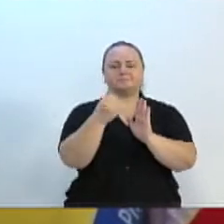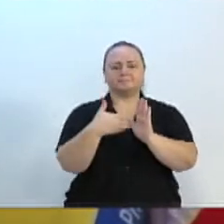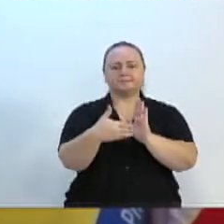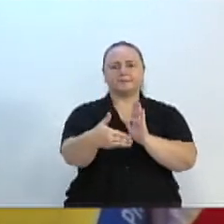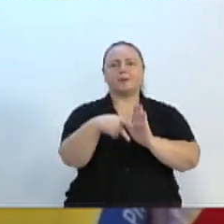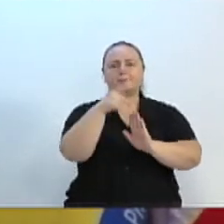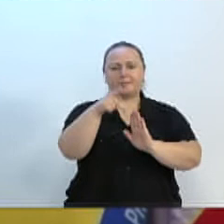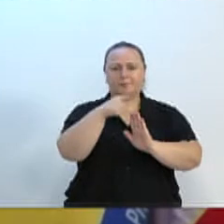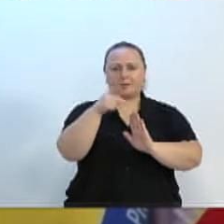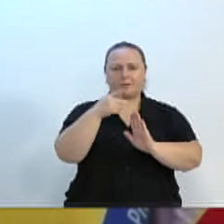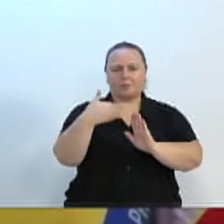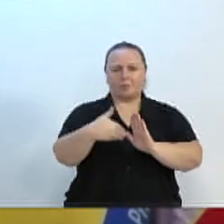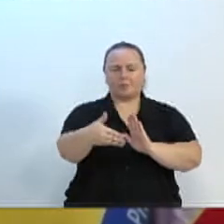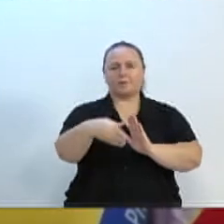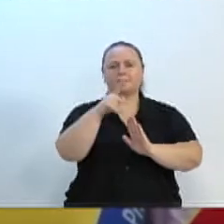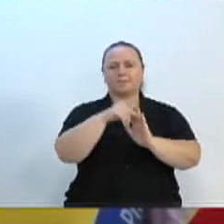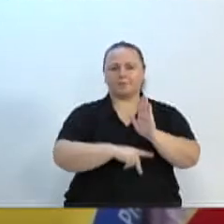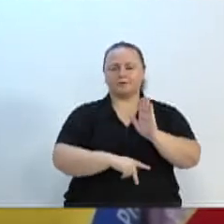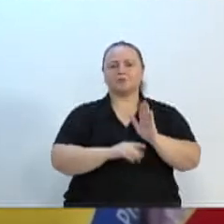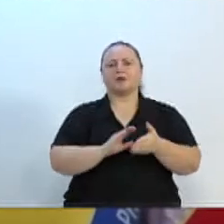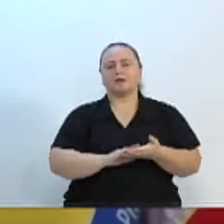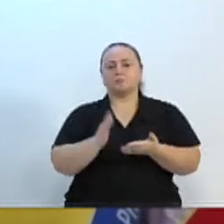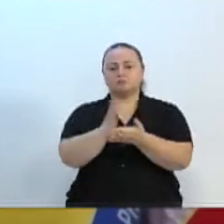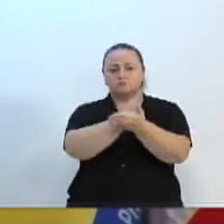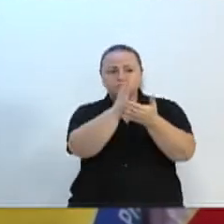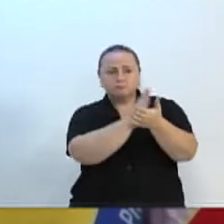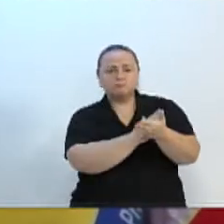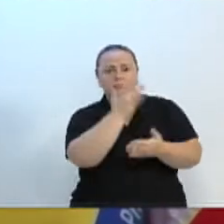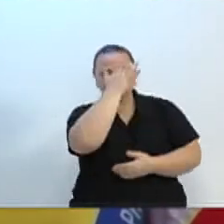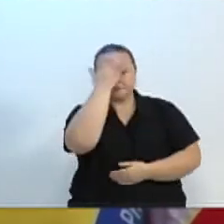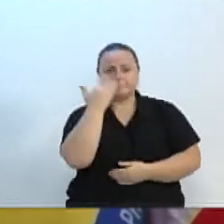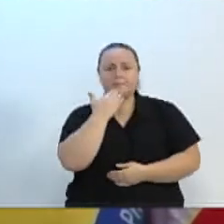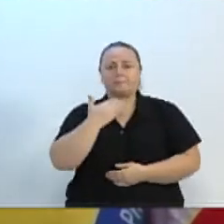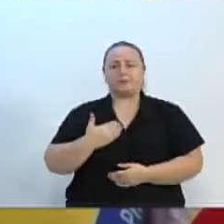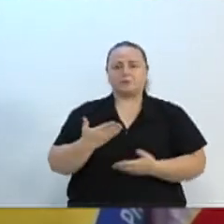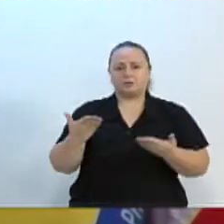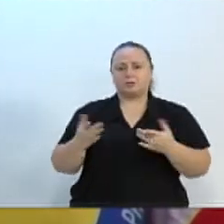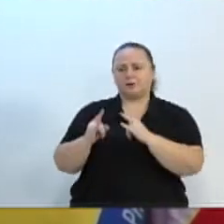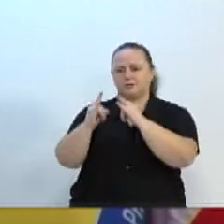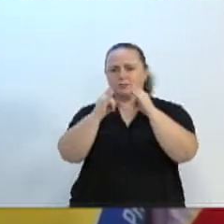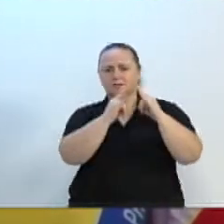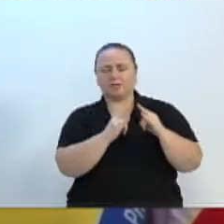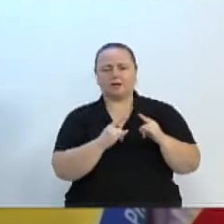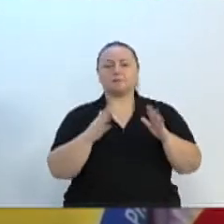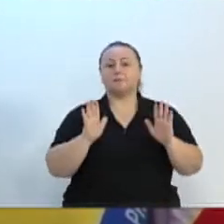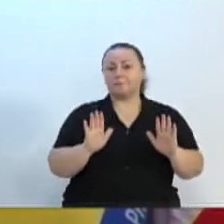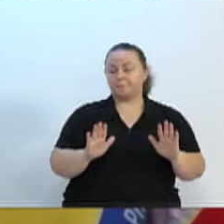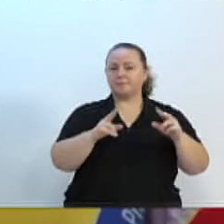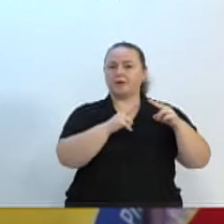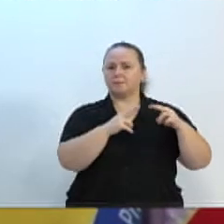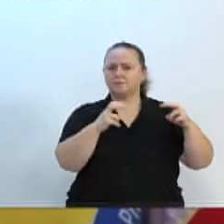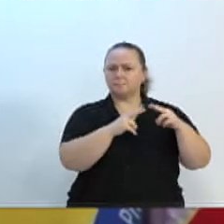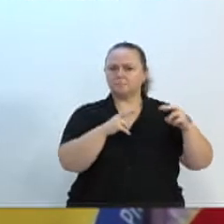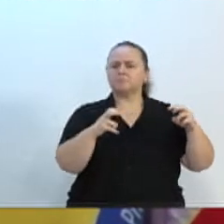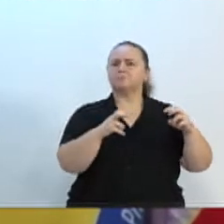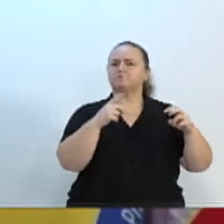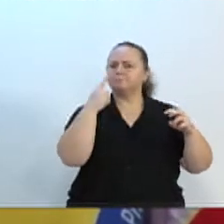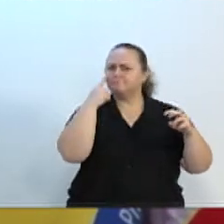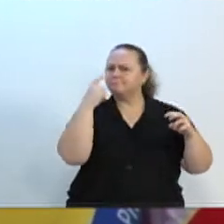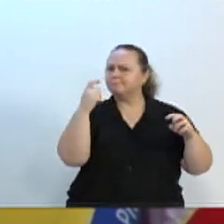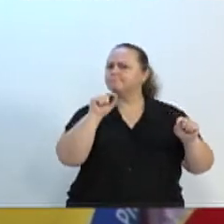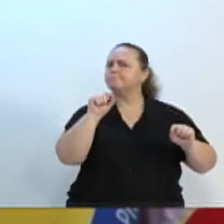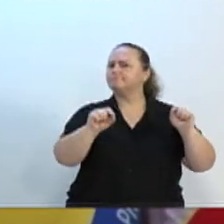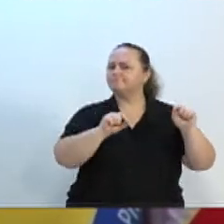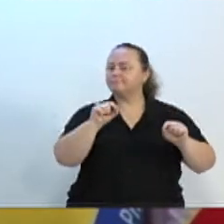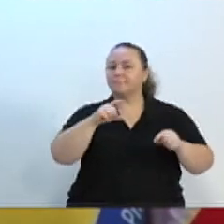demos entrada, foi solicitado por algumas pessoas, de alguns grupos, de algumas entidades, porque Florianópolis deu um passo interessante, onde um